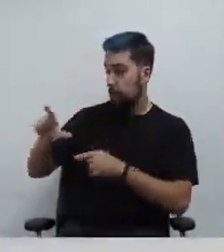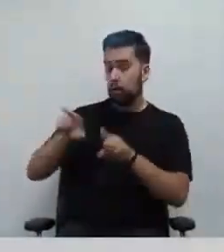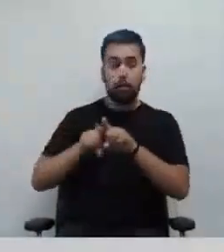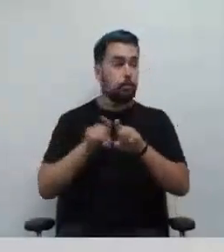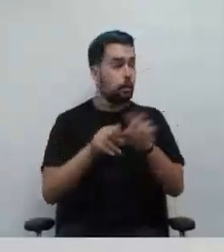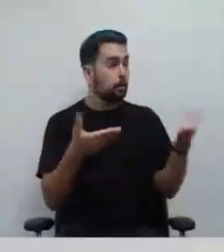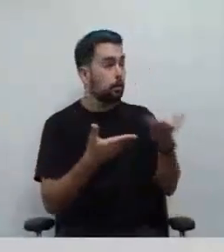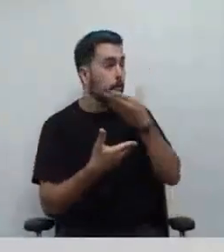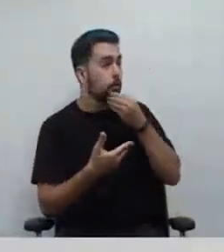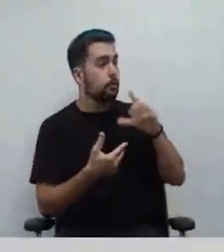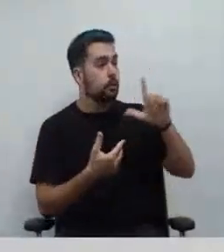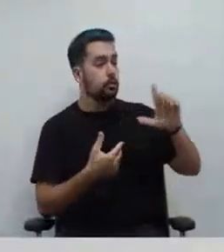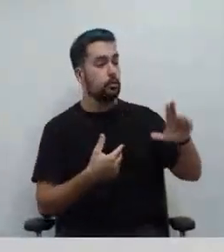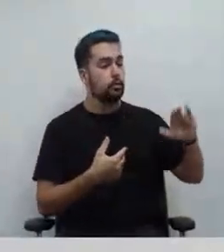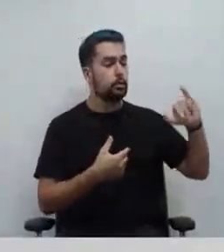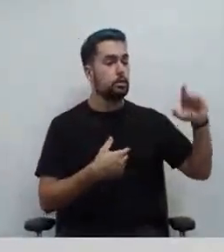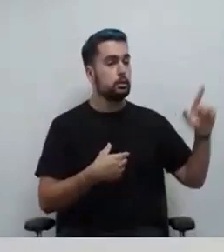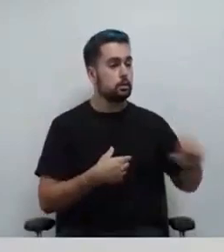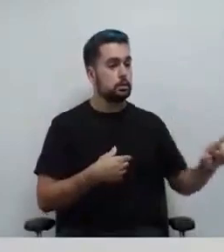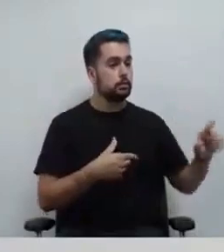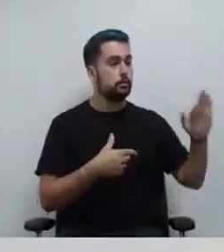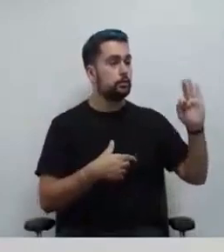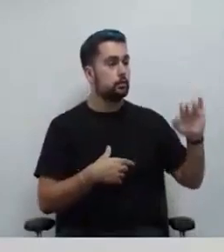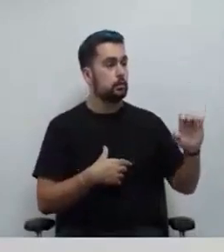Felipe, bom dia, bem-vindo e com a palavra.